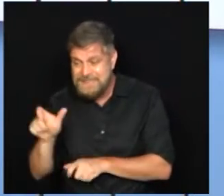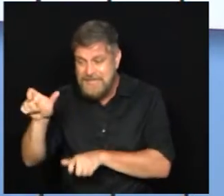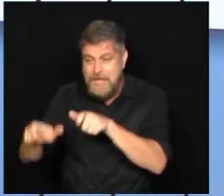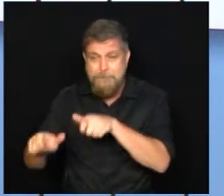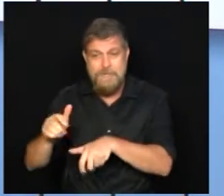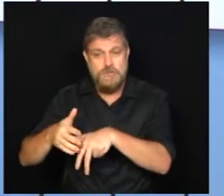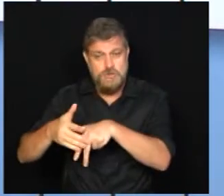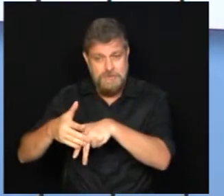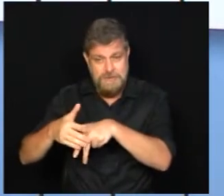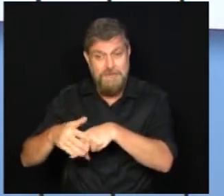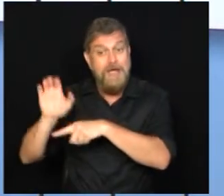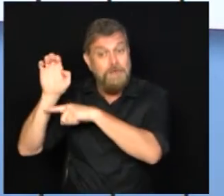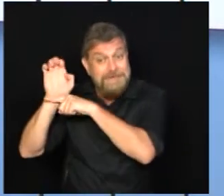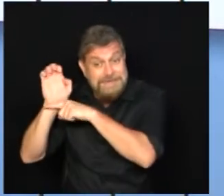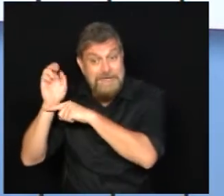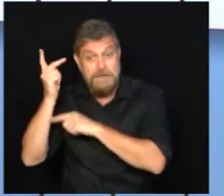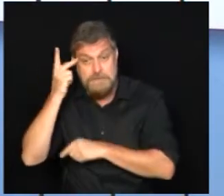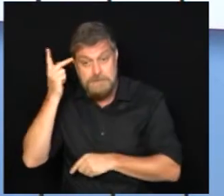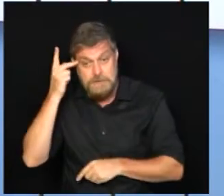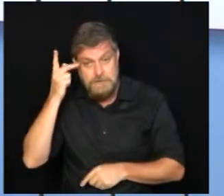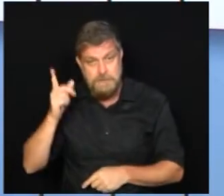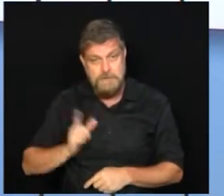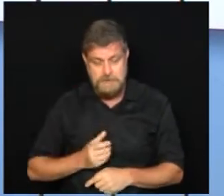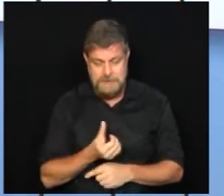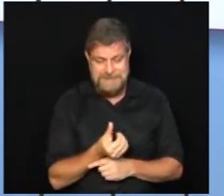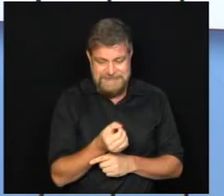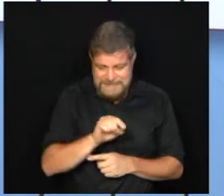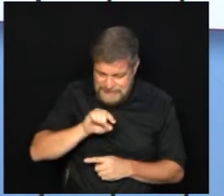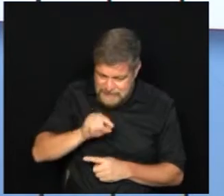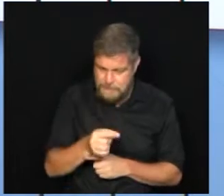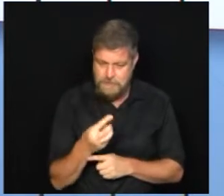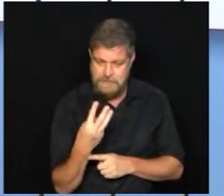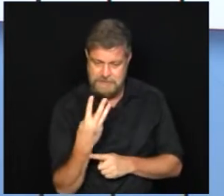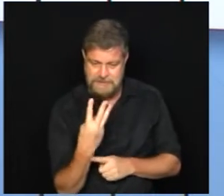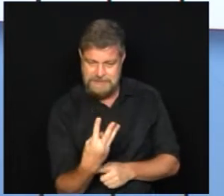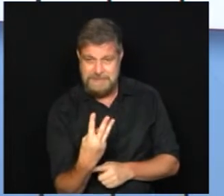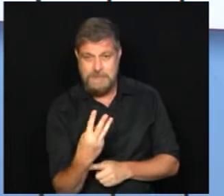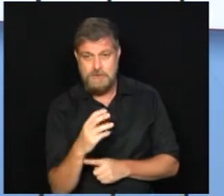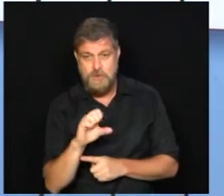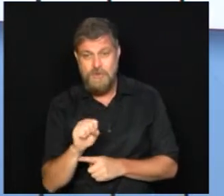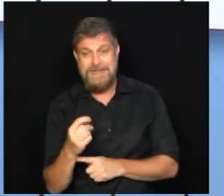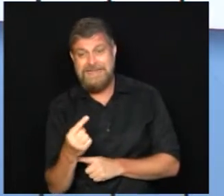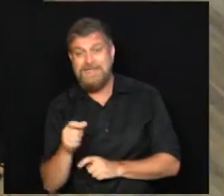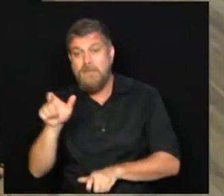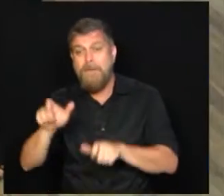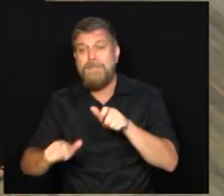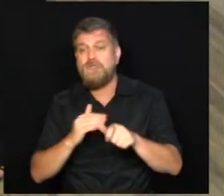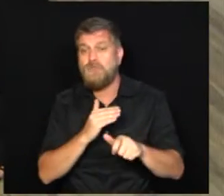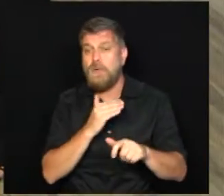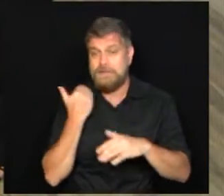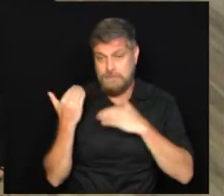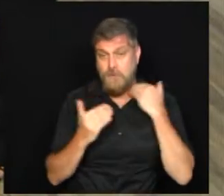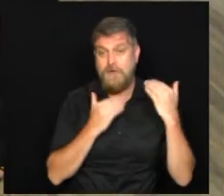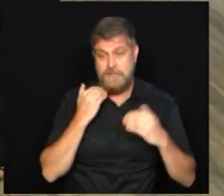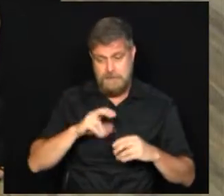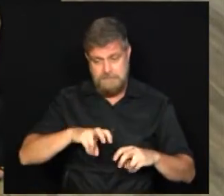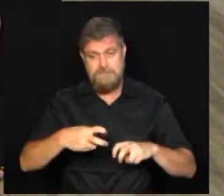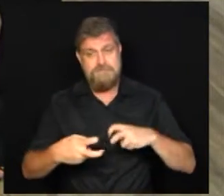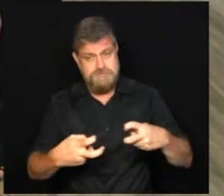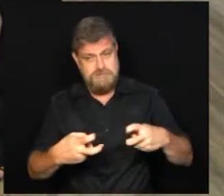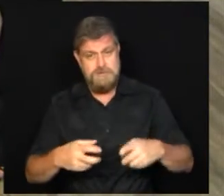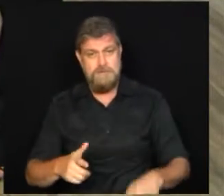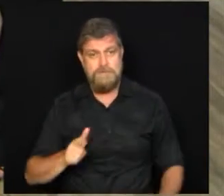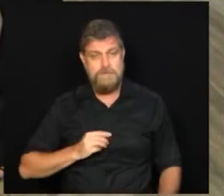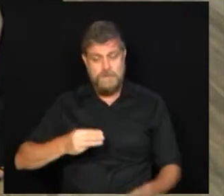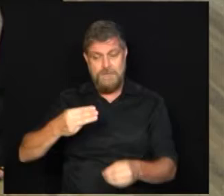são no estado de em 60 1381 óbitos e agora a gente vai falar da